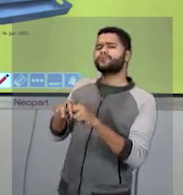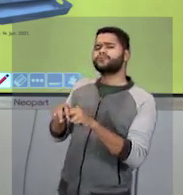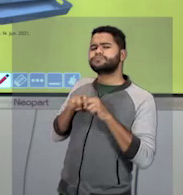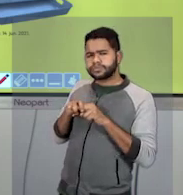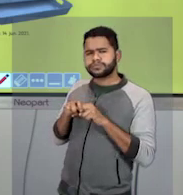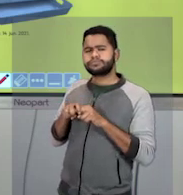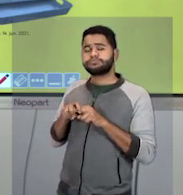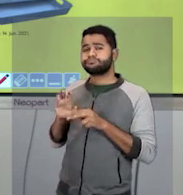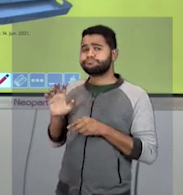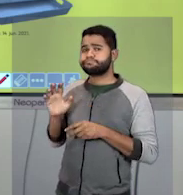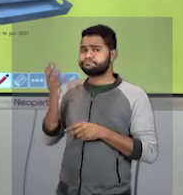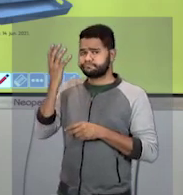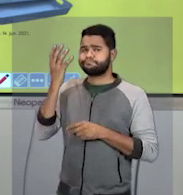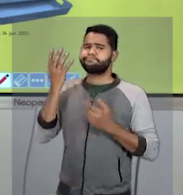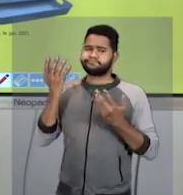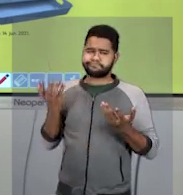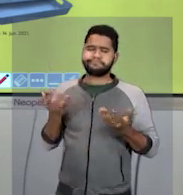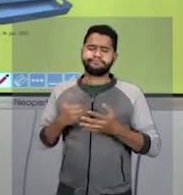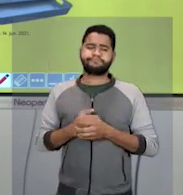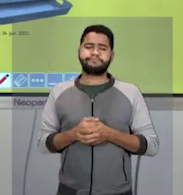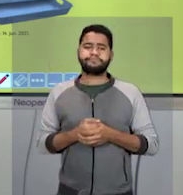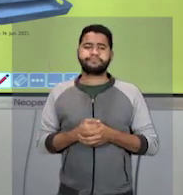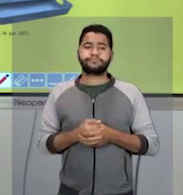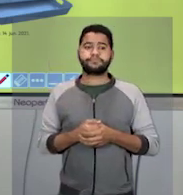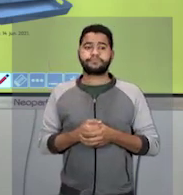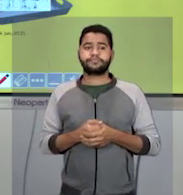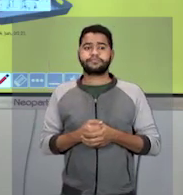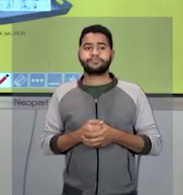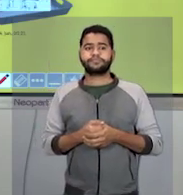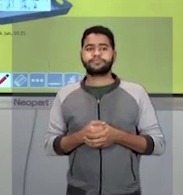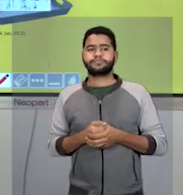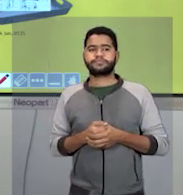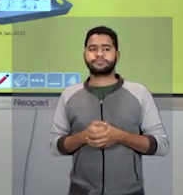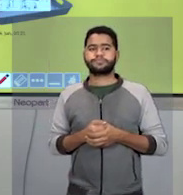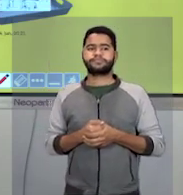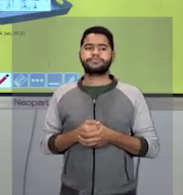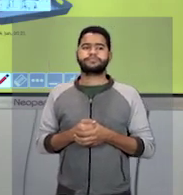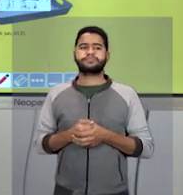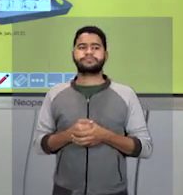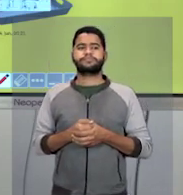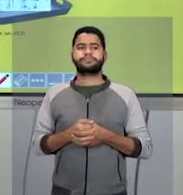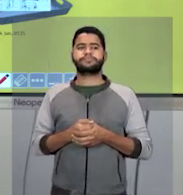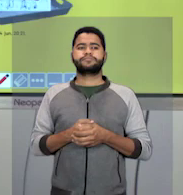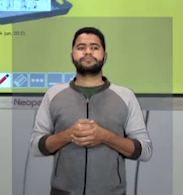para que haja essa diferença. Vamos continuar na questão.